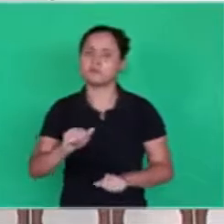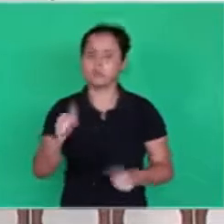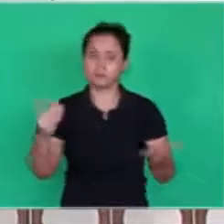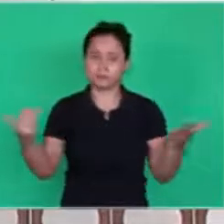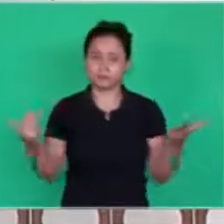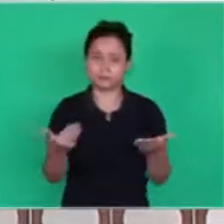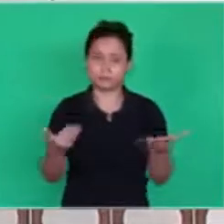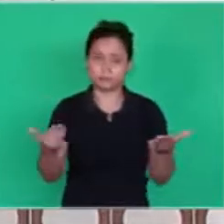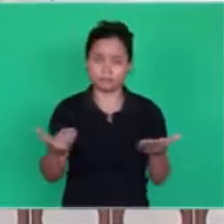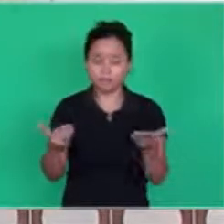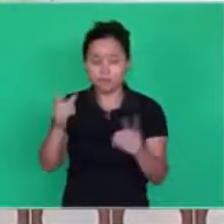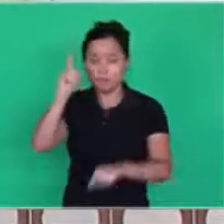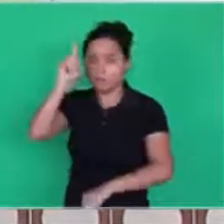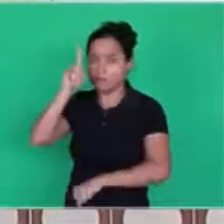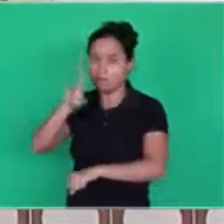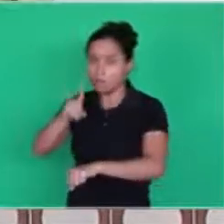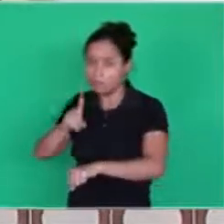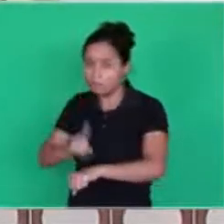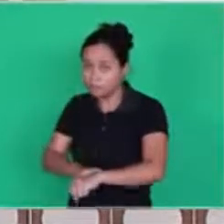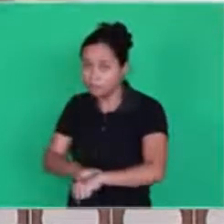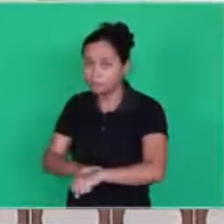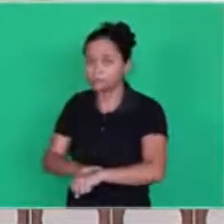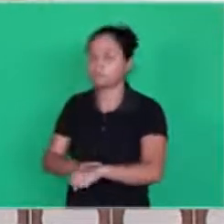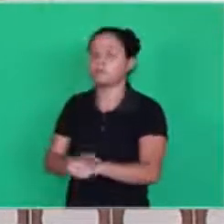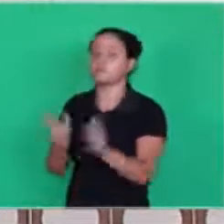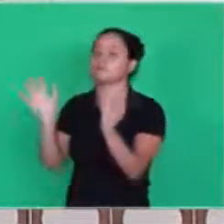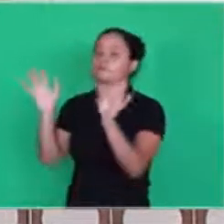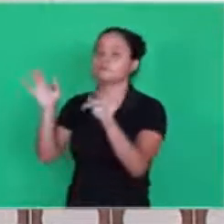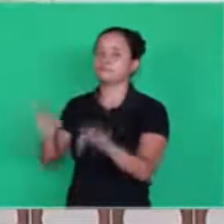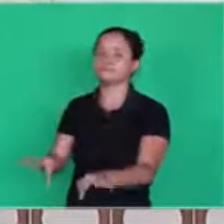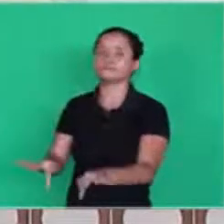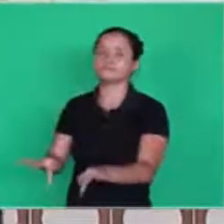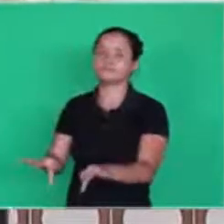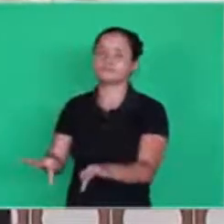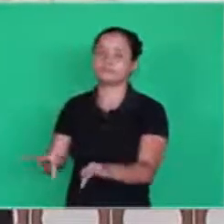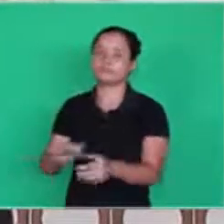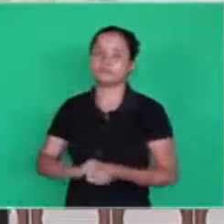estamos vivendo um tempo final. Vamos continuar.